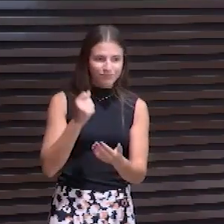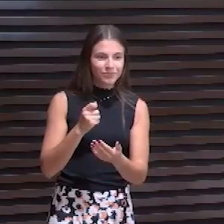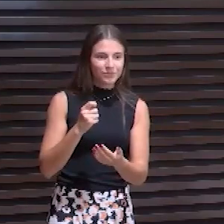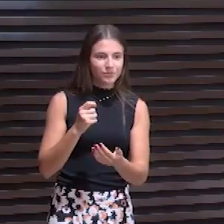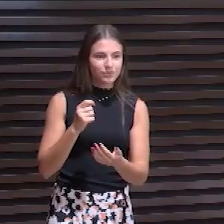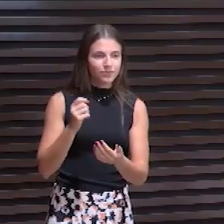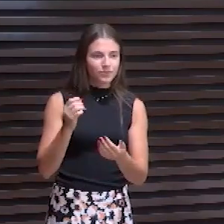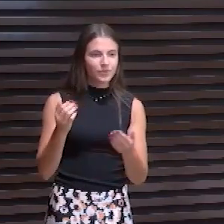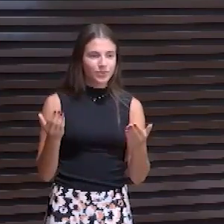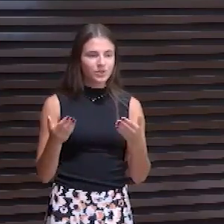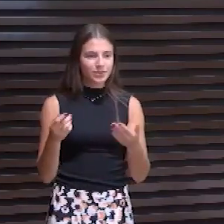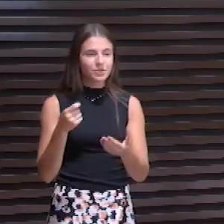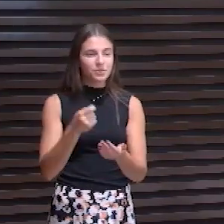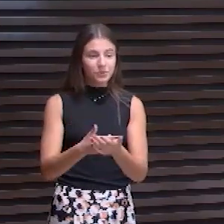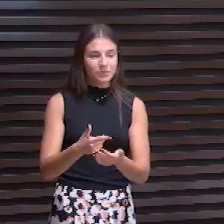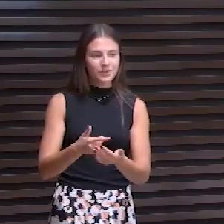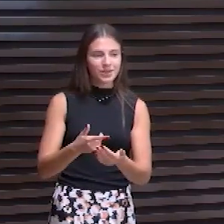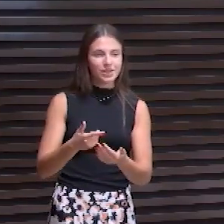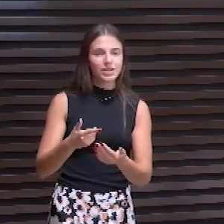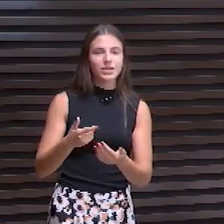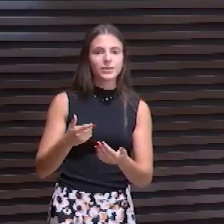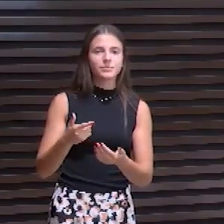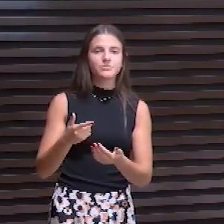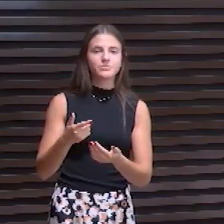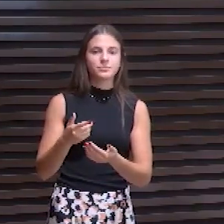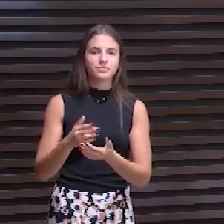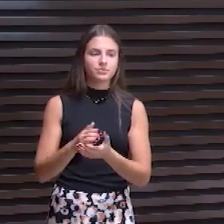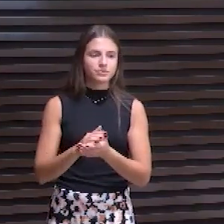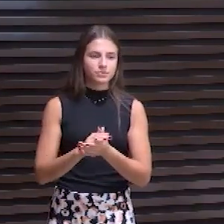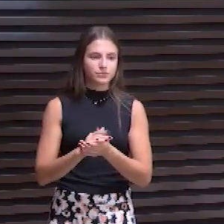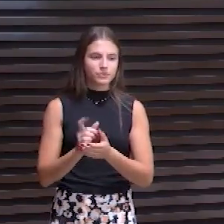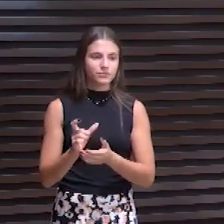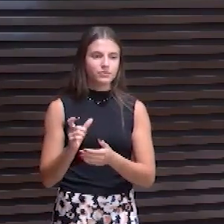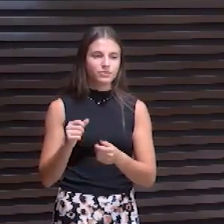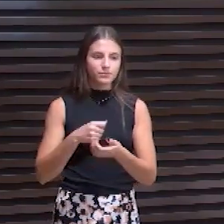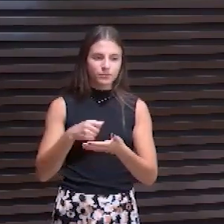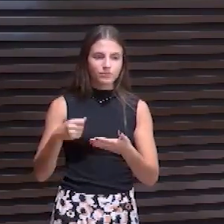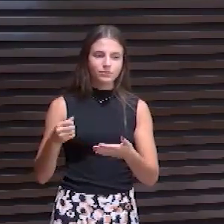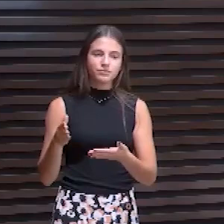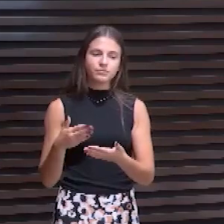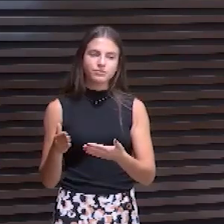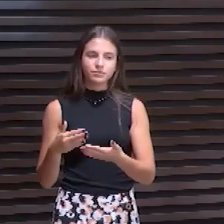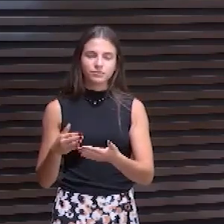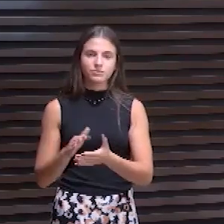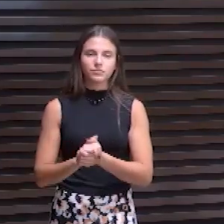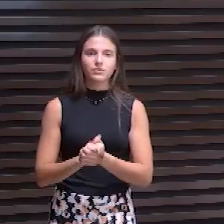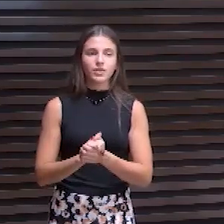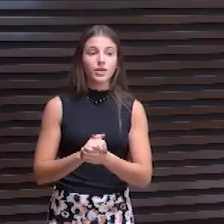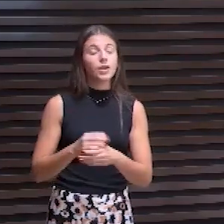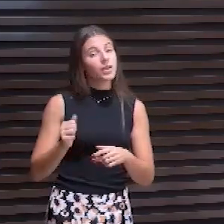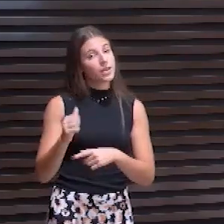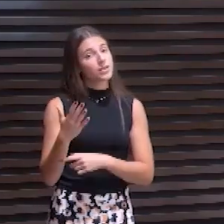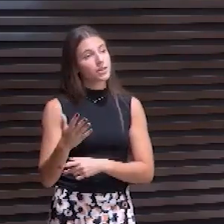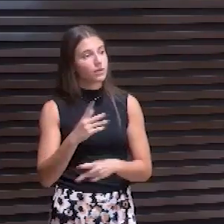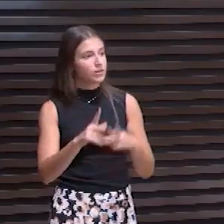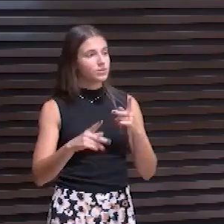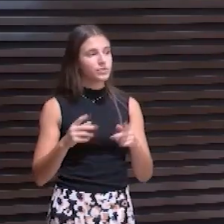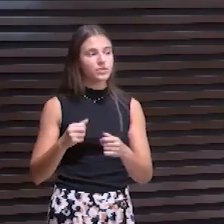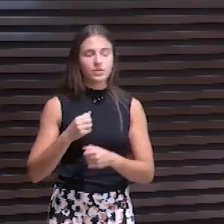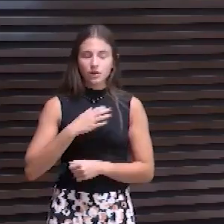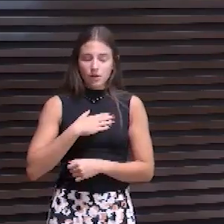Isso no versículo 21, versículo 22, nós vemos que eles ficaram espantados, maravilhados, chocados com essa verdade.